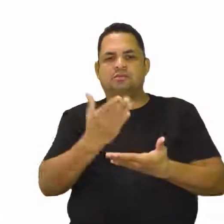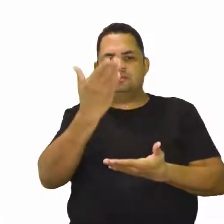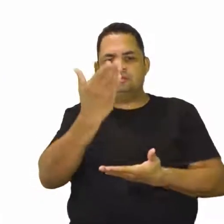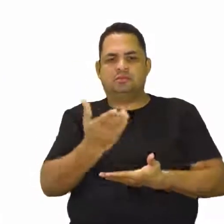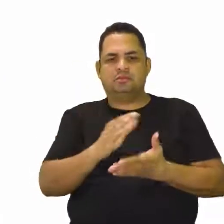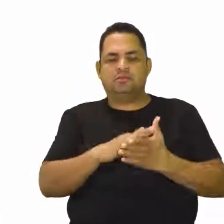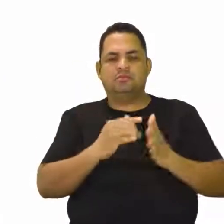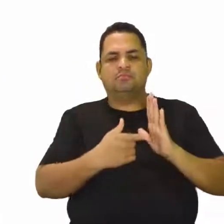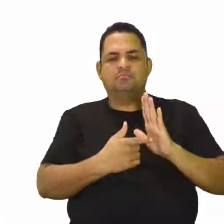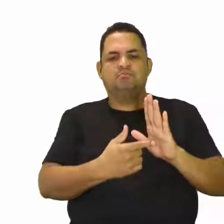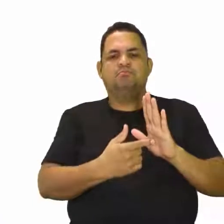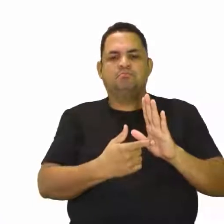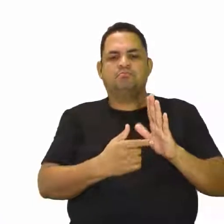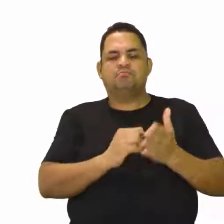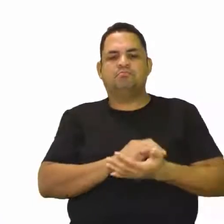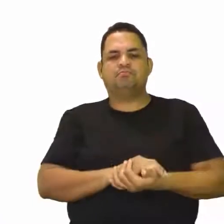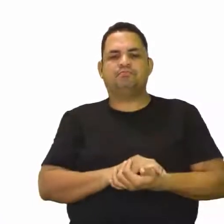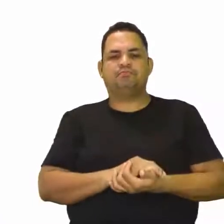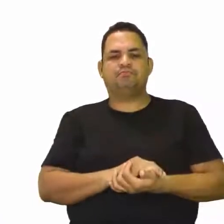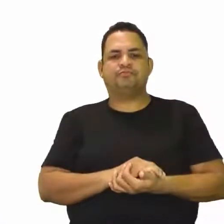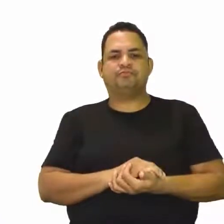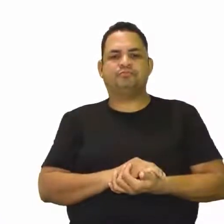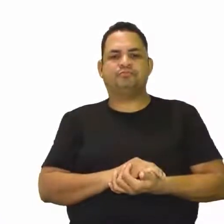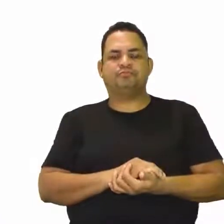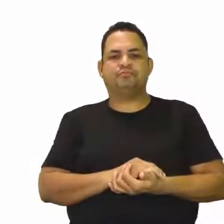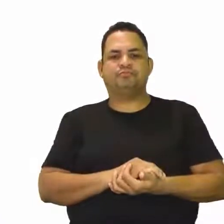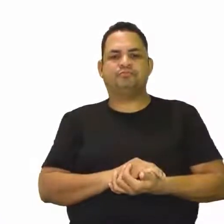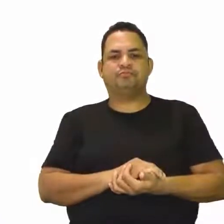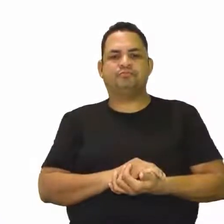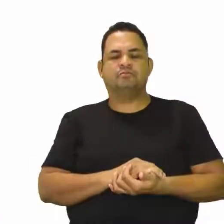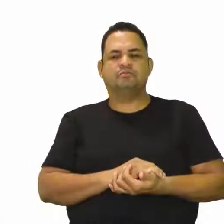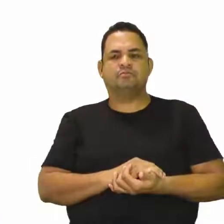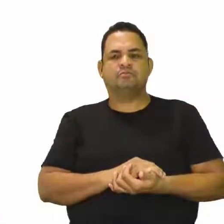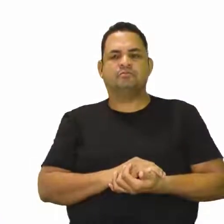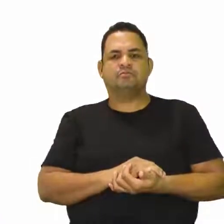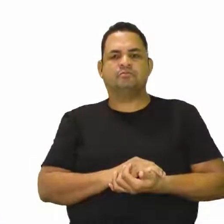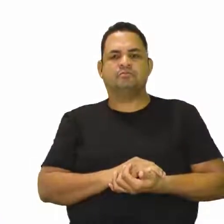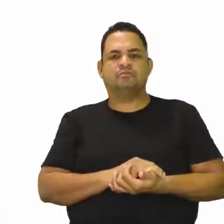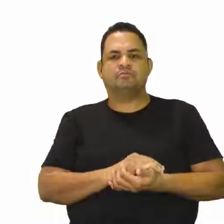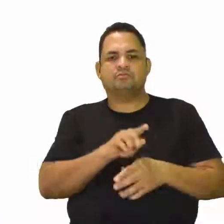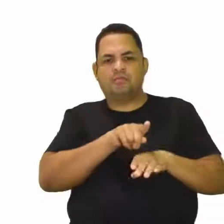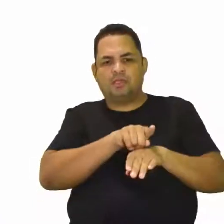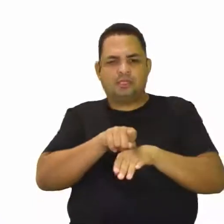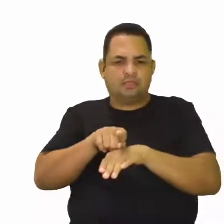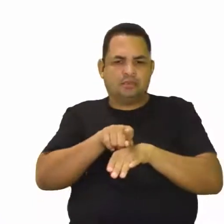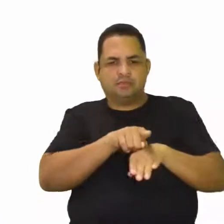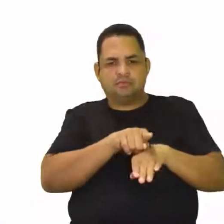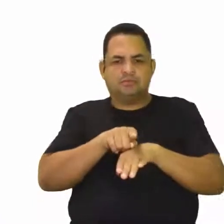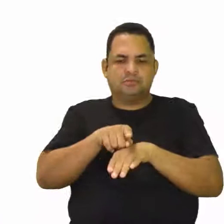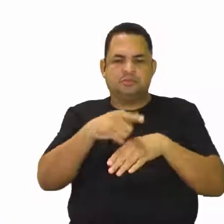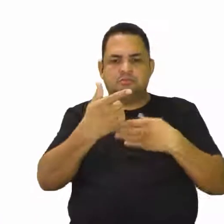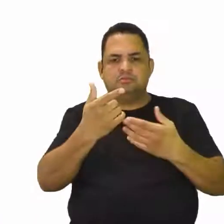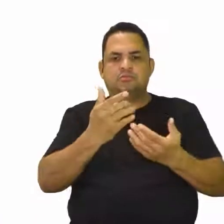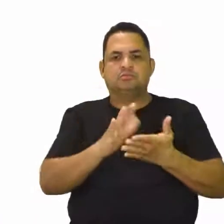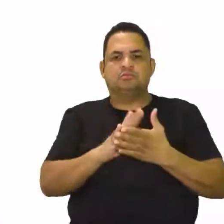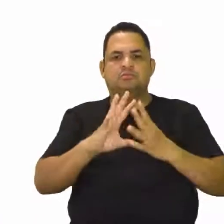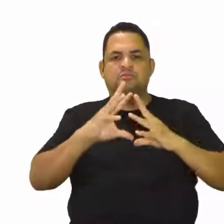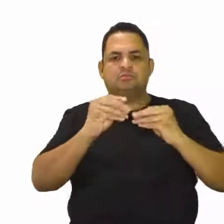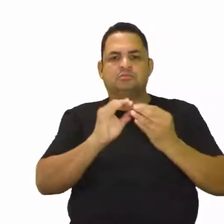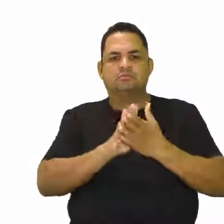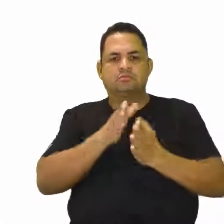que eu acabei de mostrar para vocês. Tá? Veículos blindados,